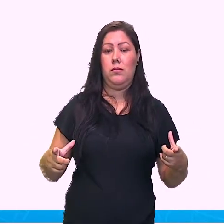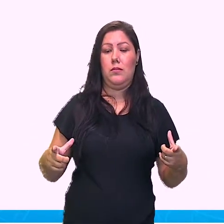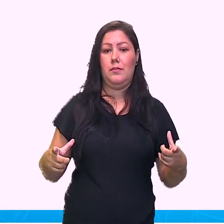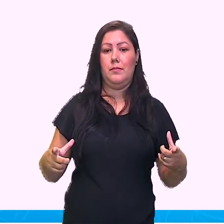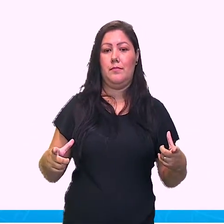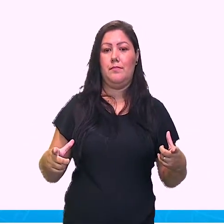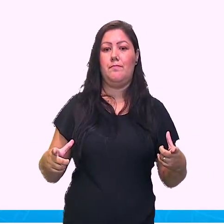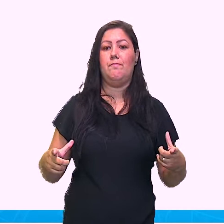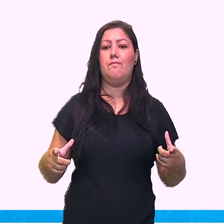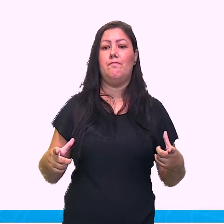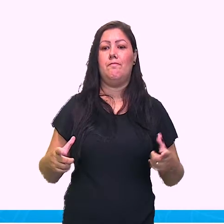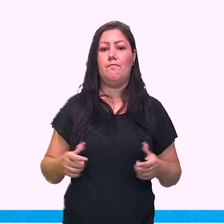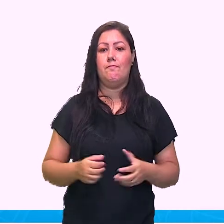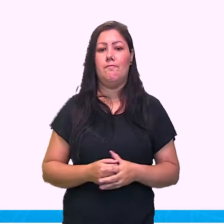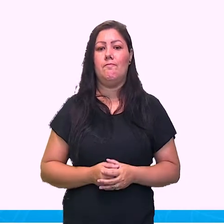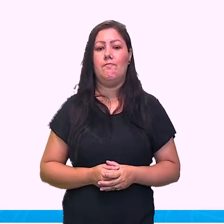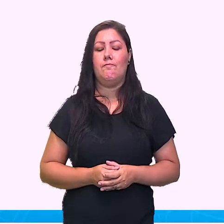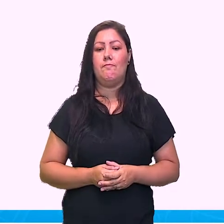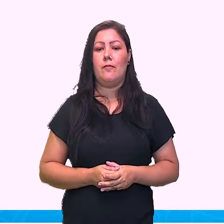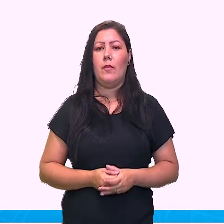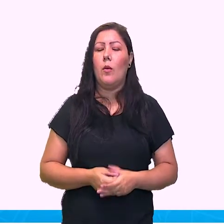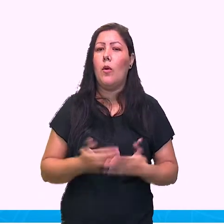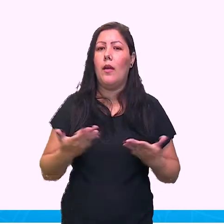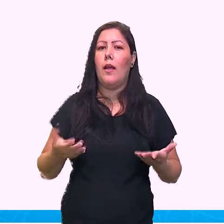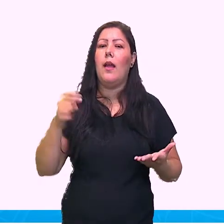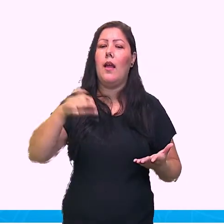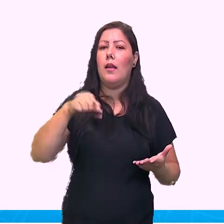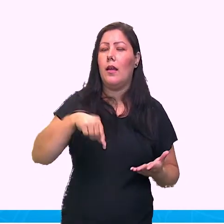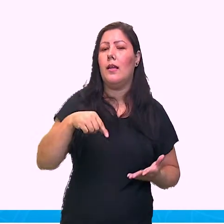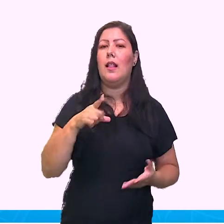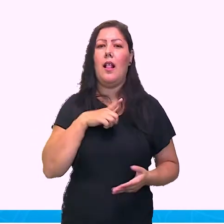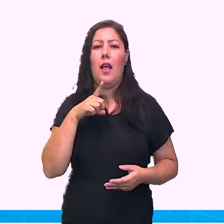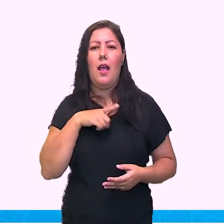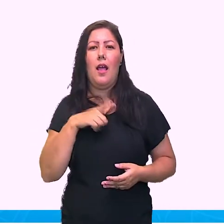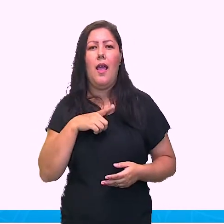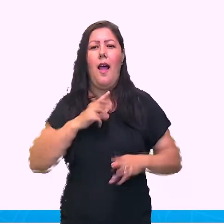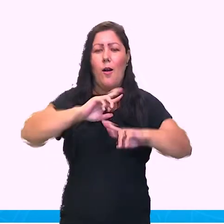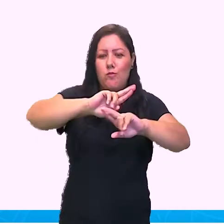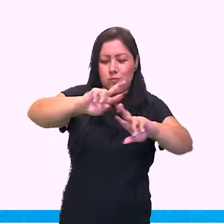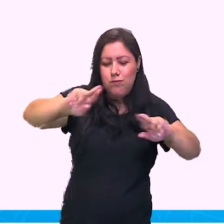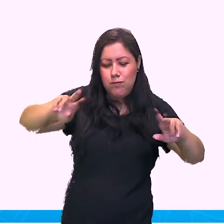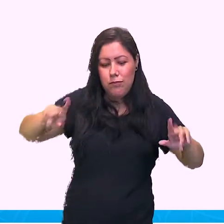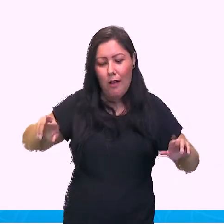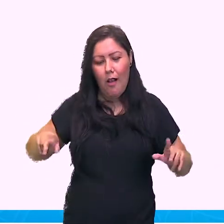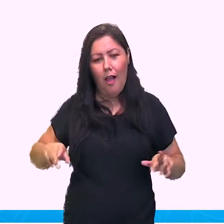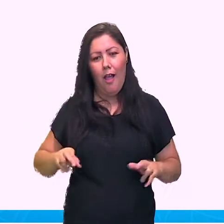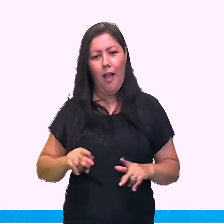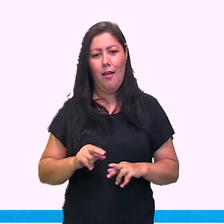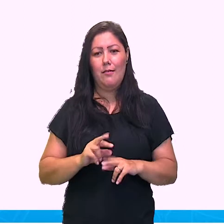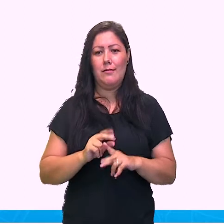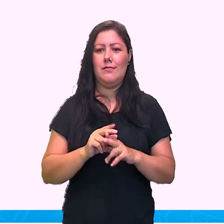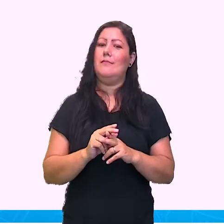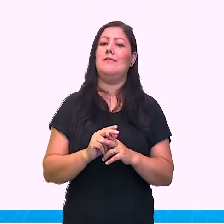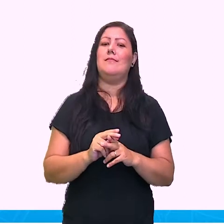fatores que contribui para que exista no território brasileiro uma grande